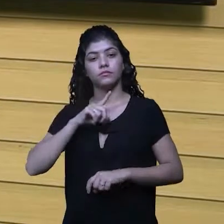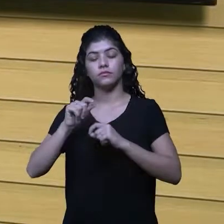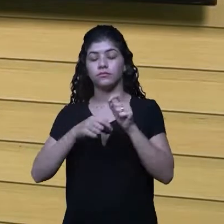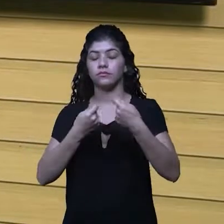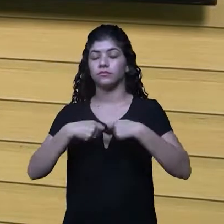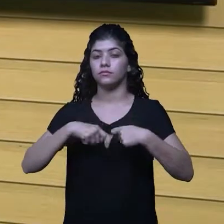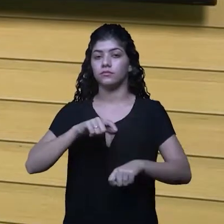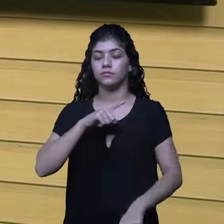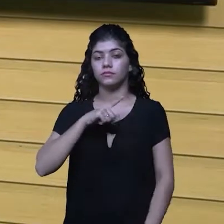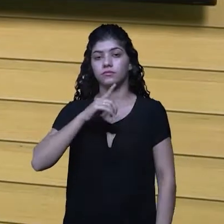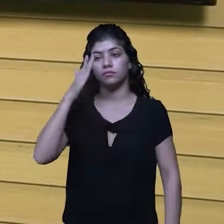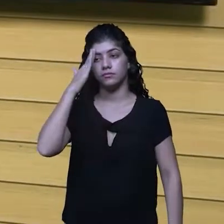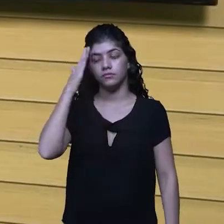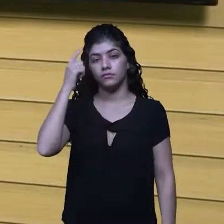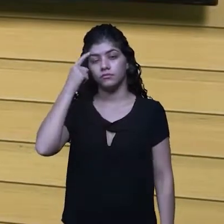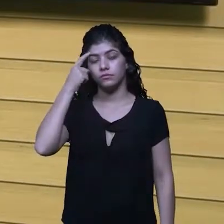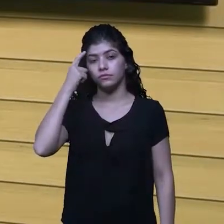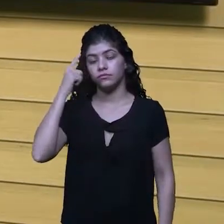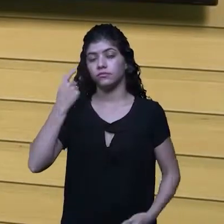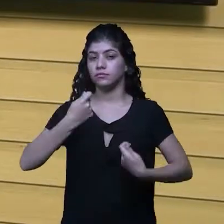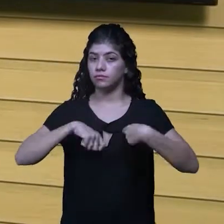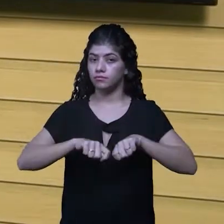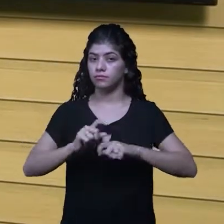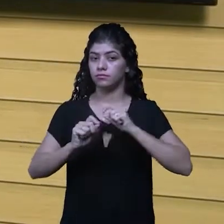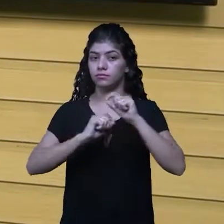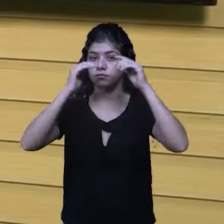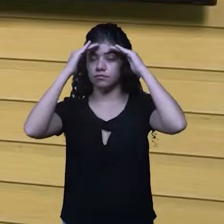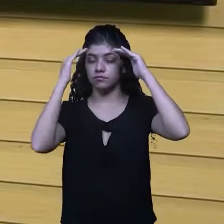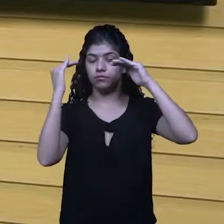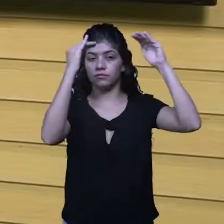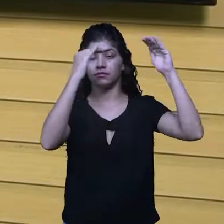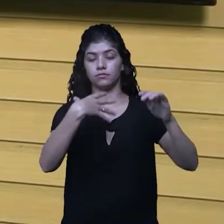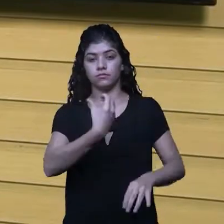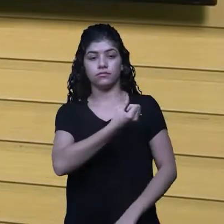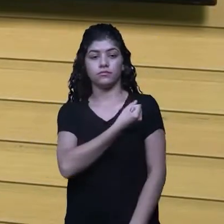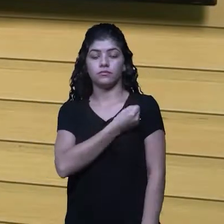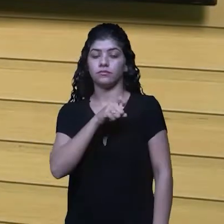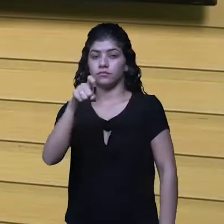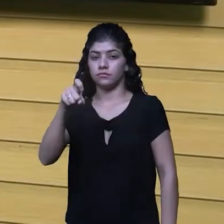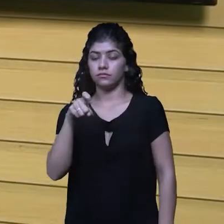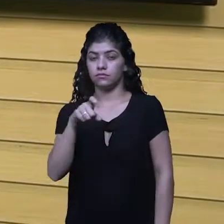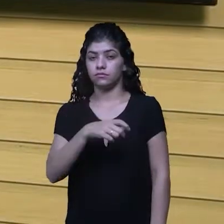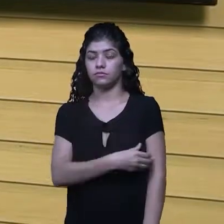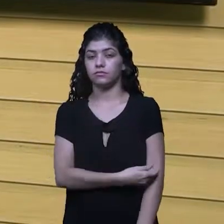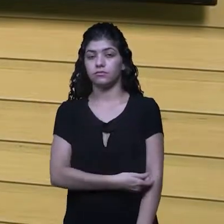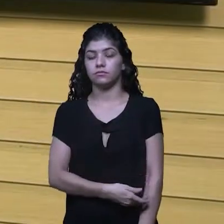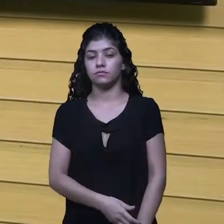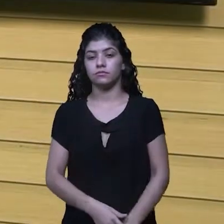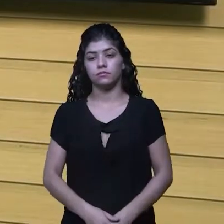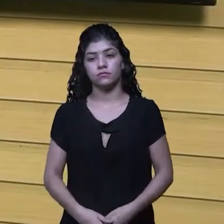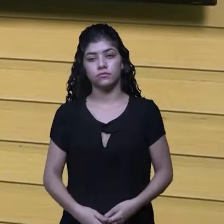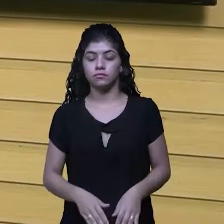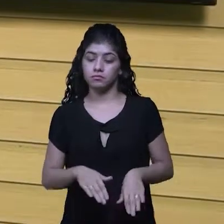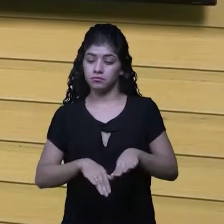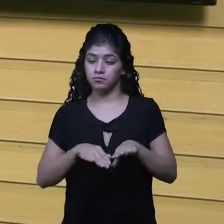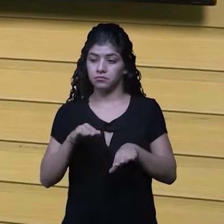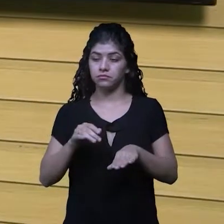em mente que ele tem que seguir um número X equivalente à medida que ele for